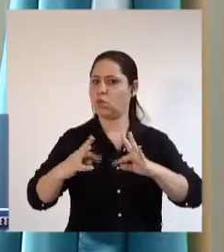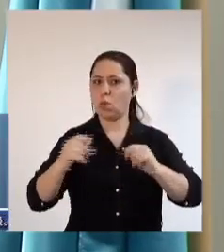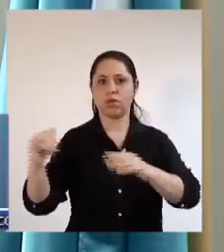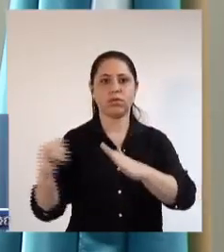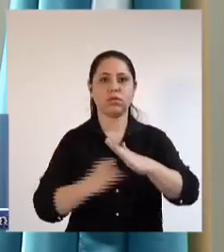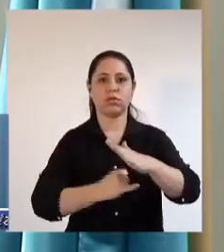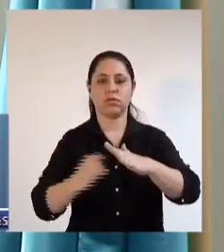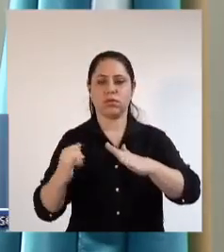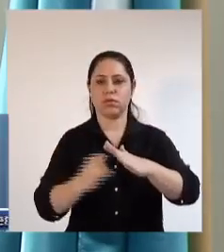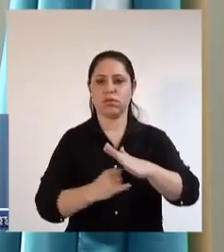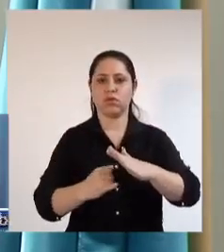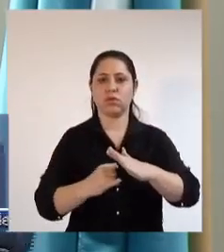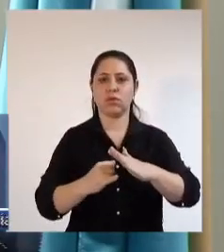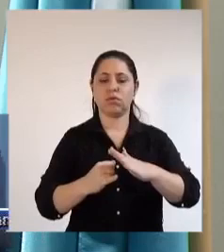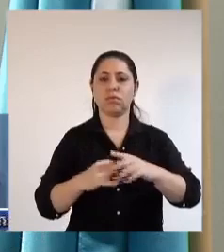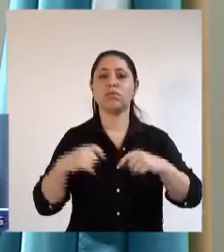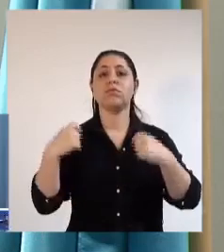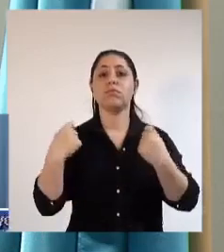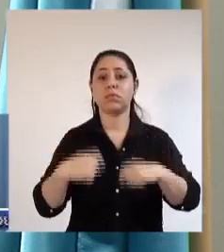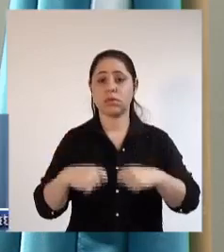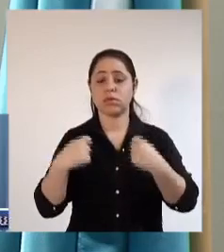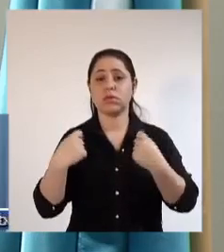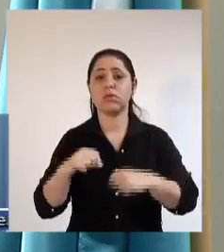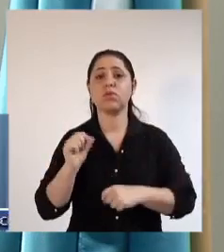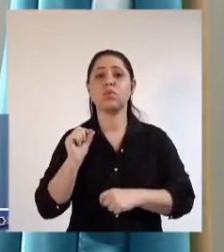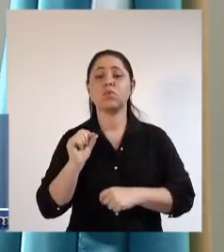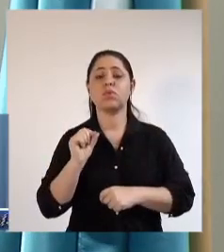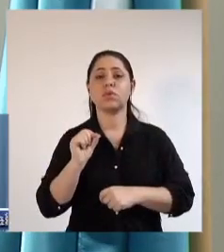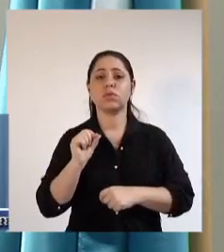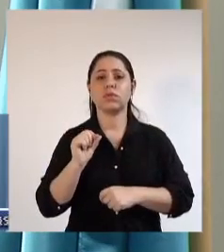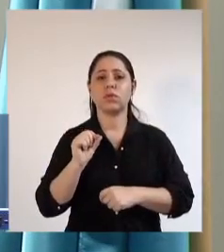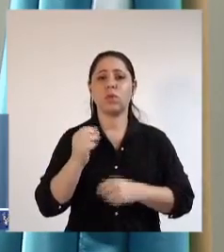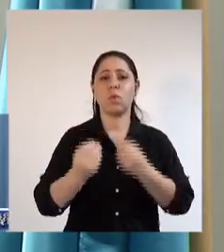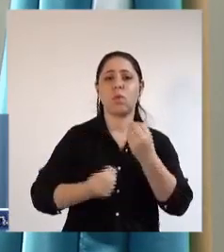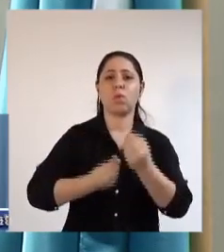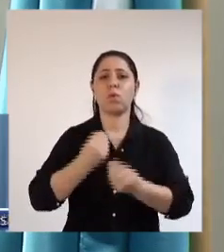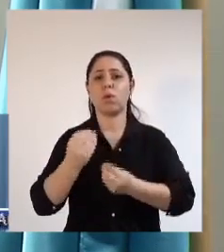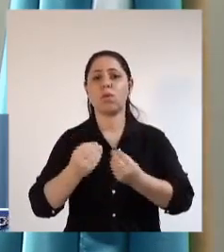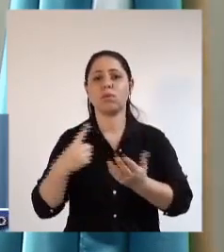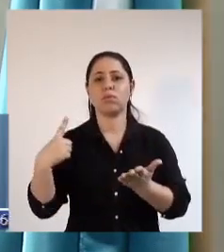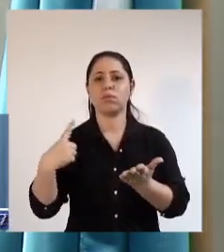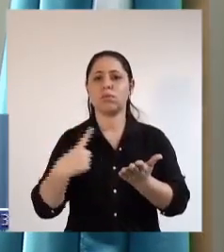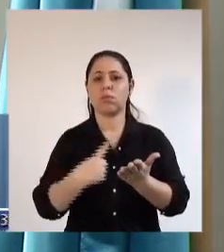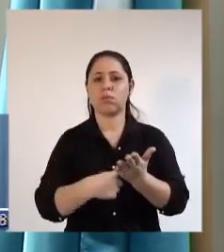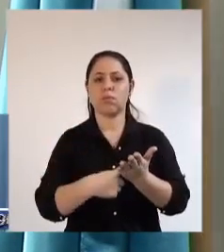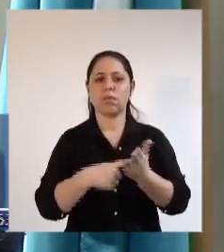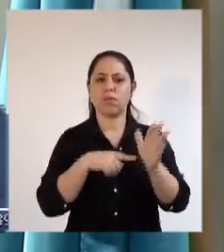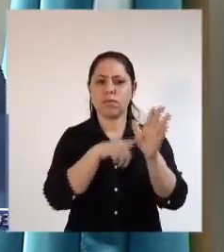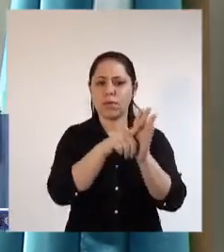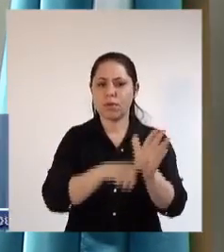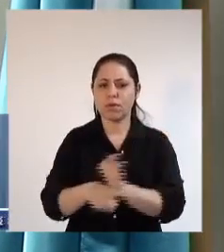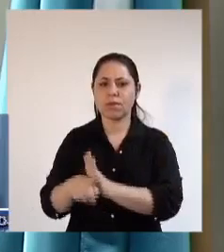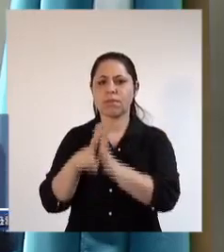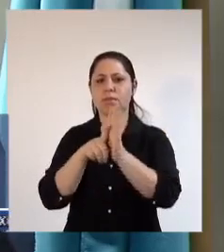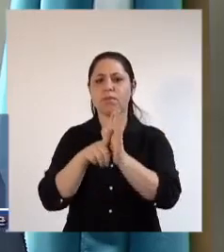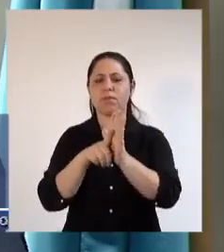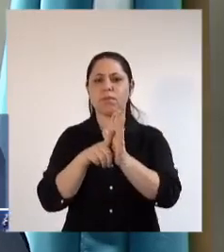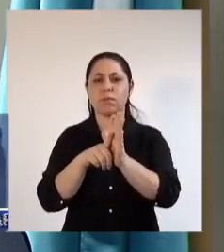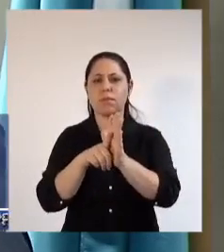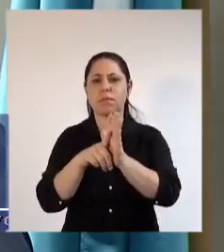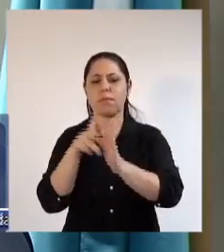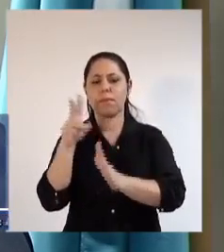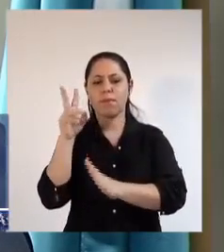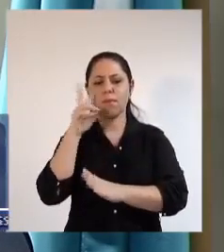instituições estão de de uma certa forma avalizando esse